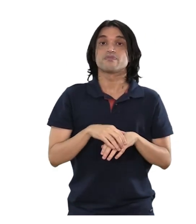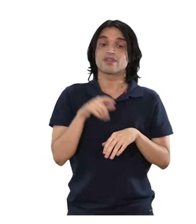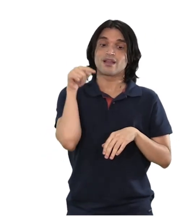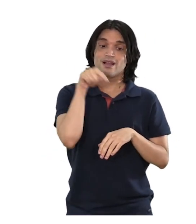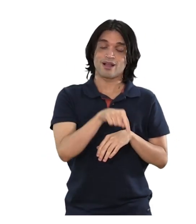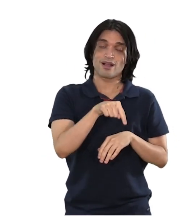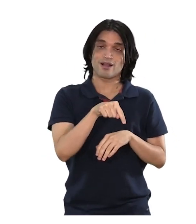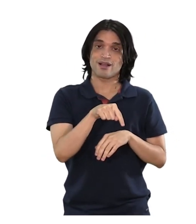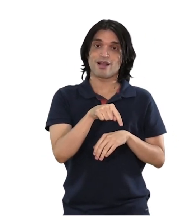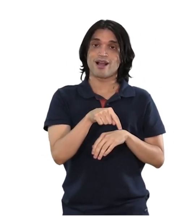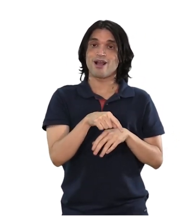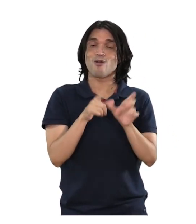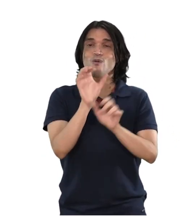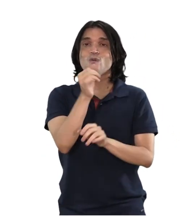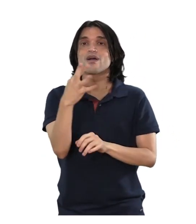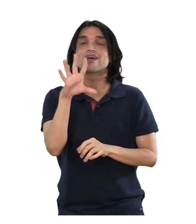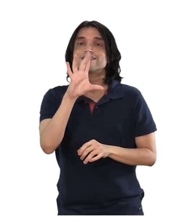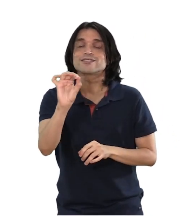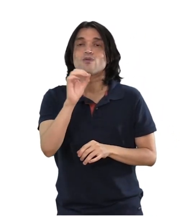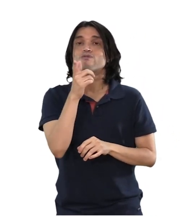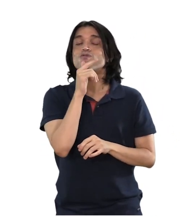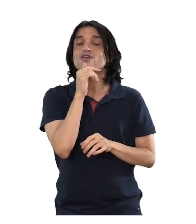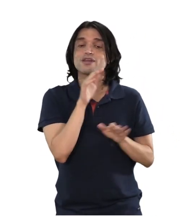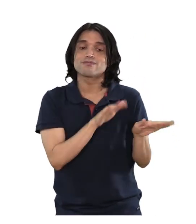ela especifica o que causa a ação verbal.